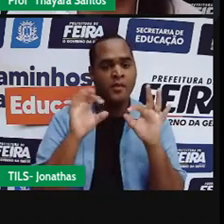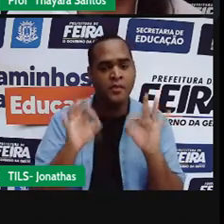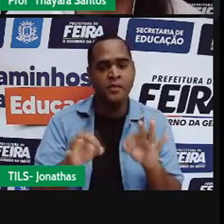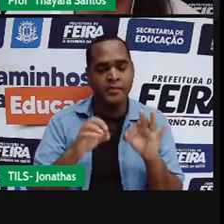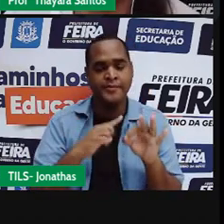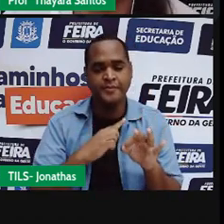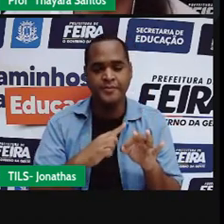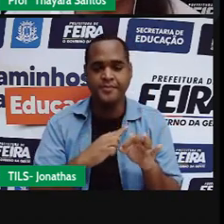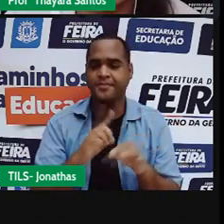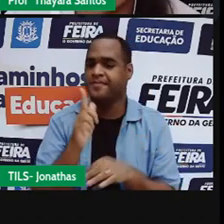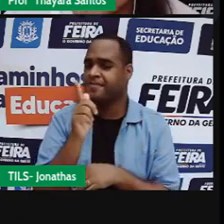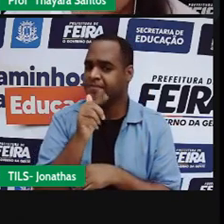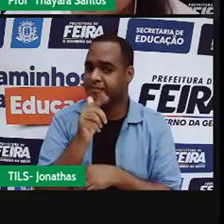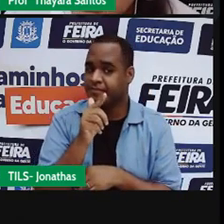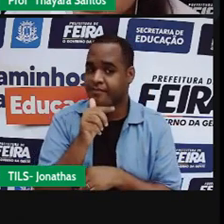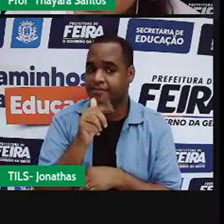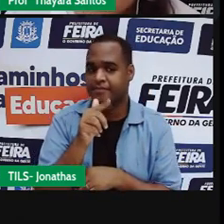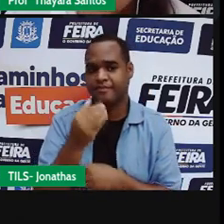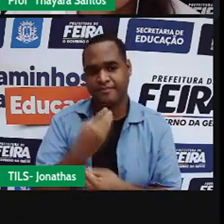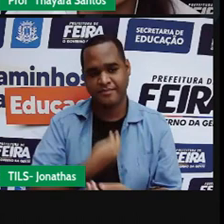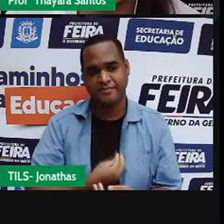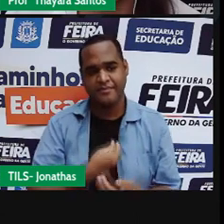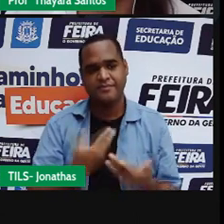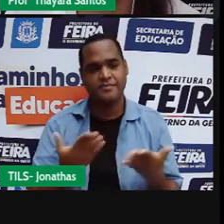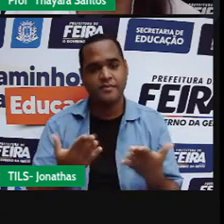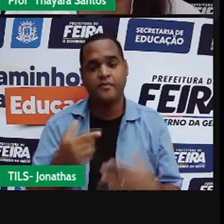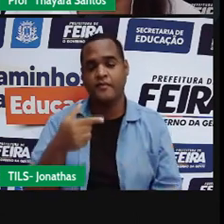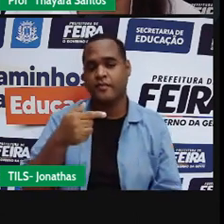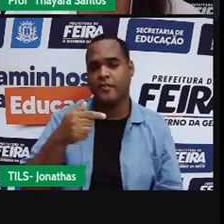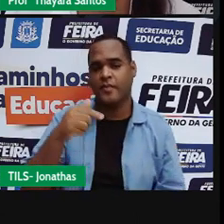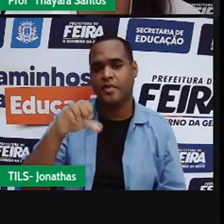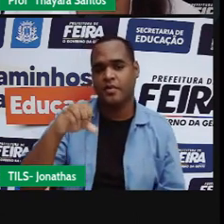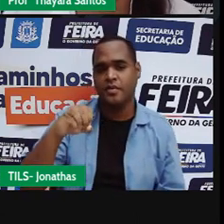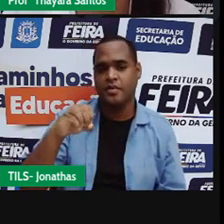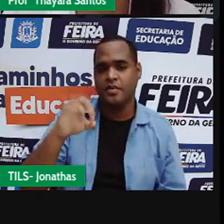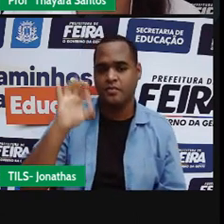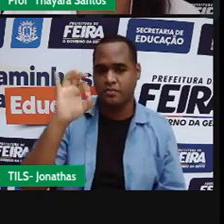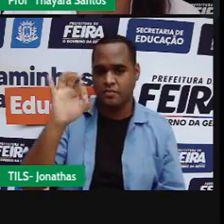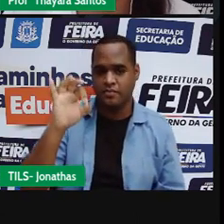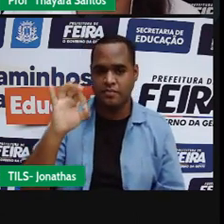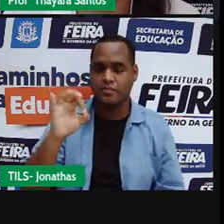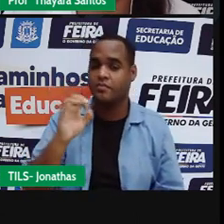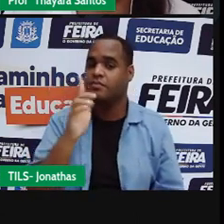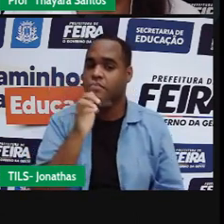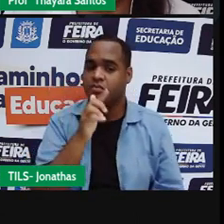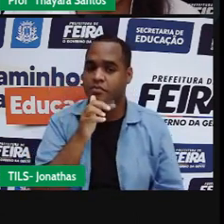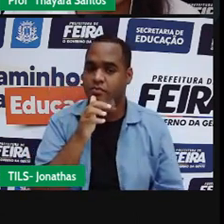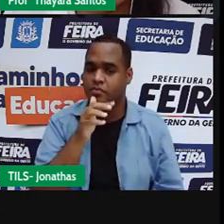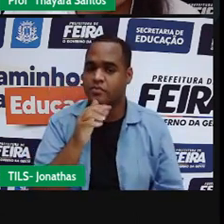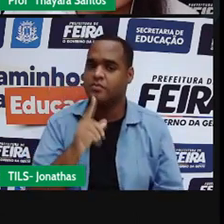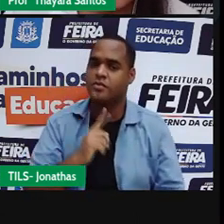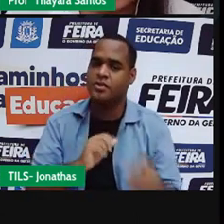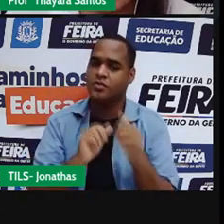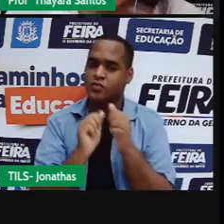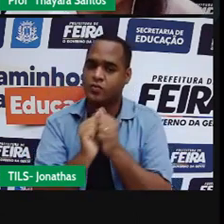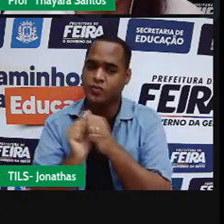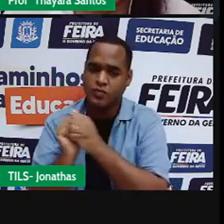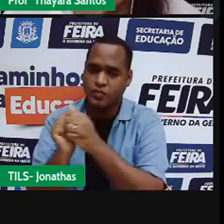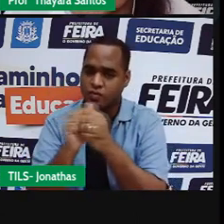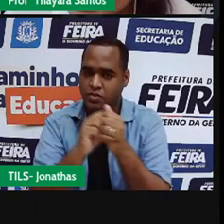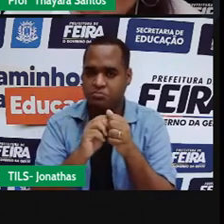em estado líquido. 79 graus, a água está em estado líquido. Os átomos estão aqui juntinhos, mas não